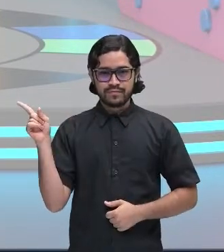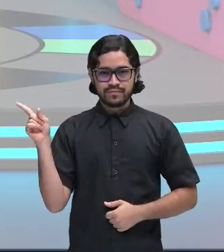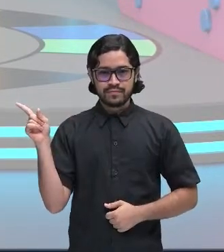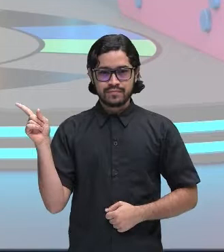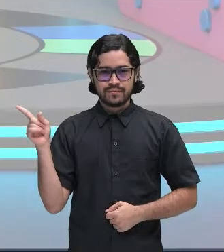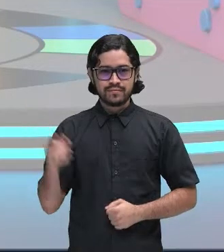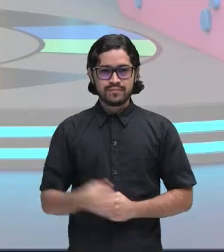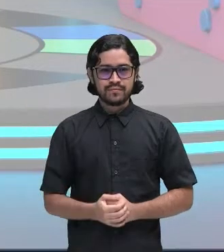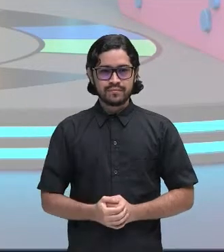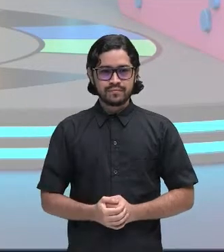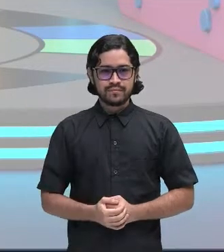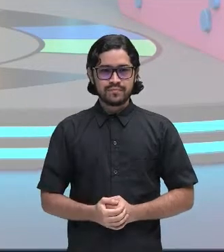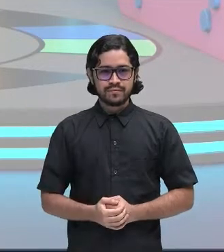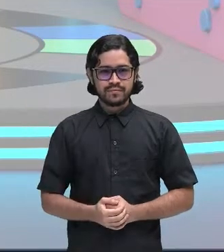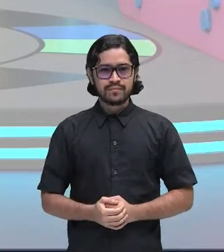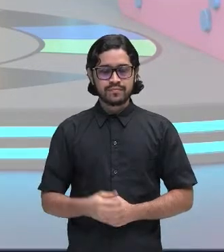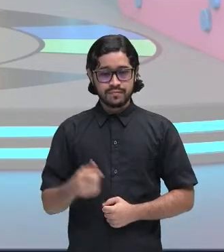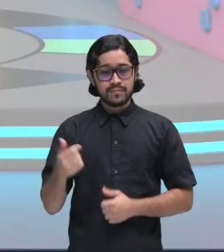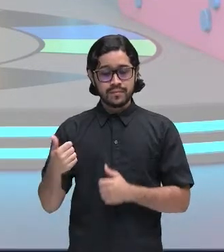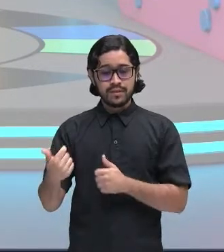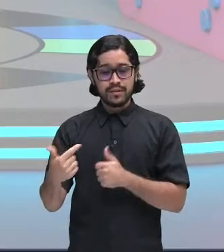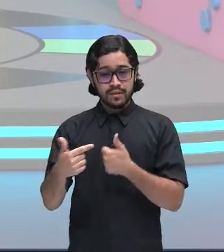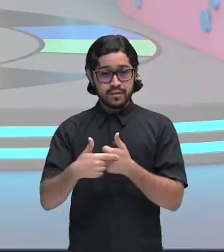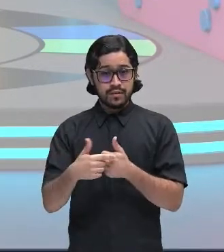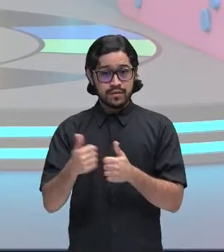@conquistar.seducan. Aproveita para me seguir também,